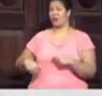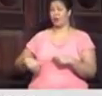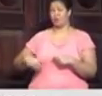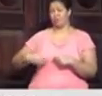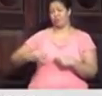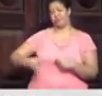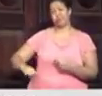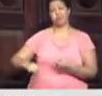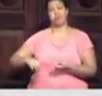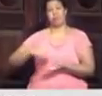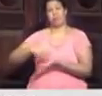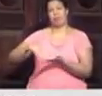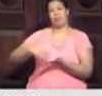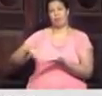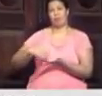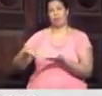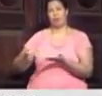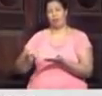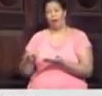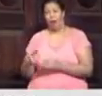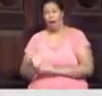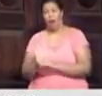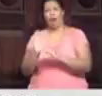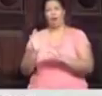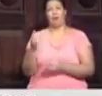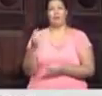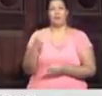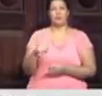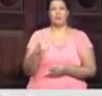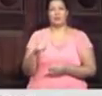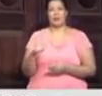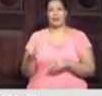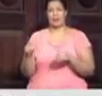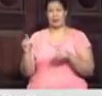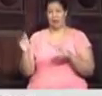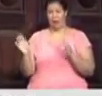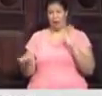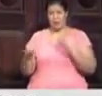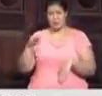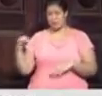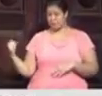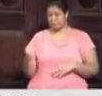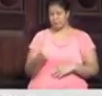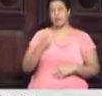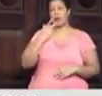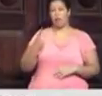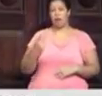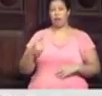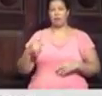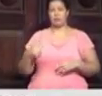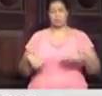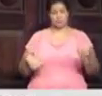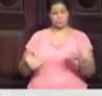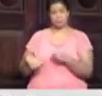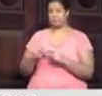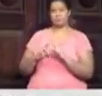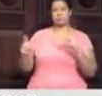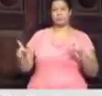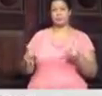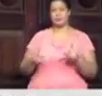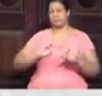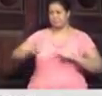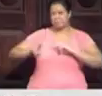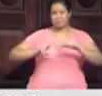mais entre si. Chegam aqui, um fala uma coisa, outro fala uma outra coisa e nada acontece. Essa é a